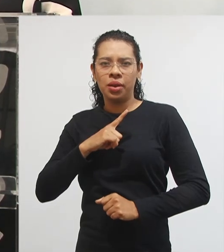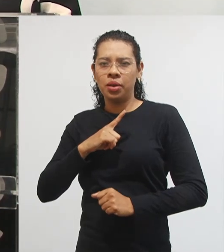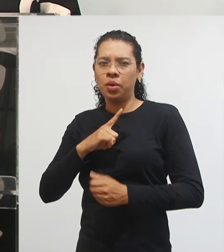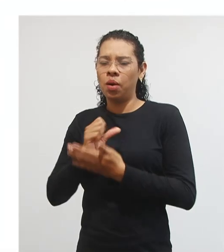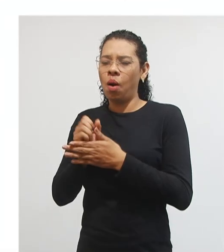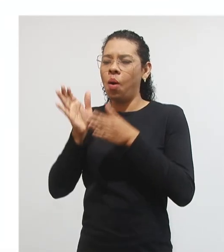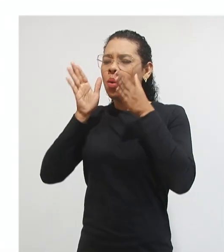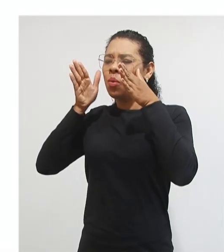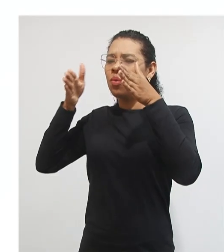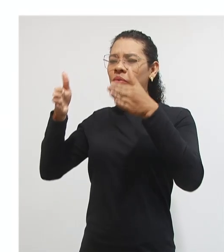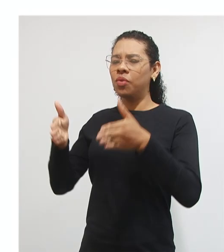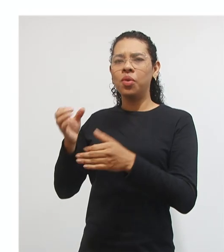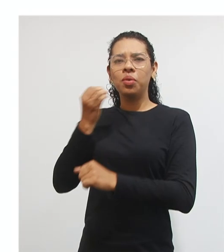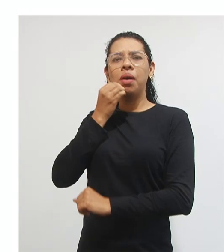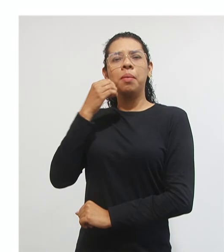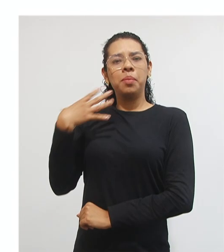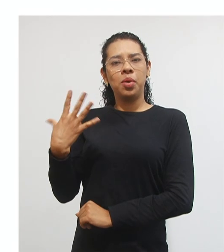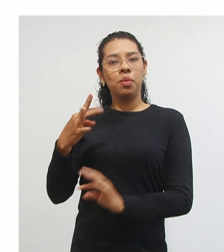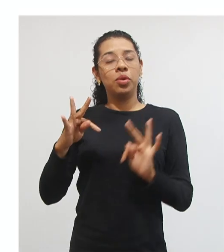pública.